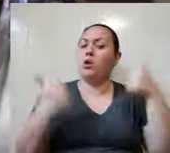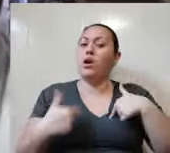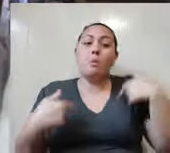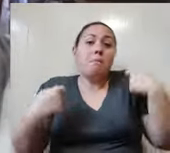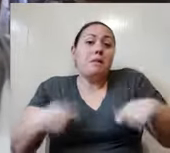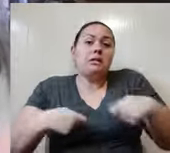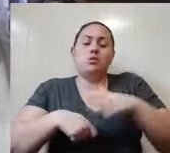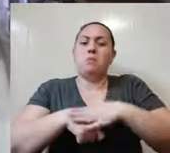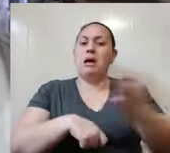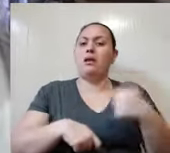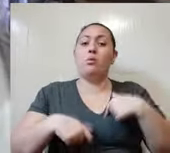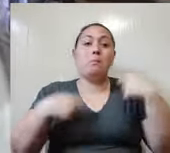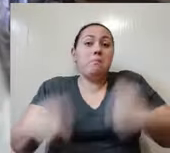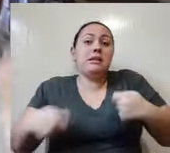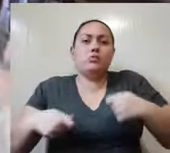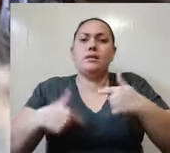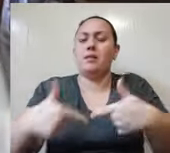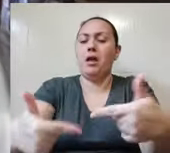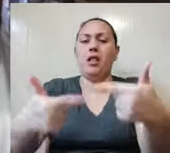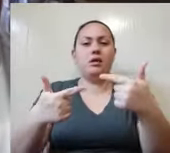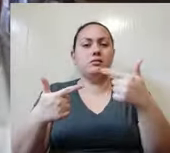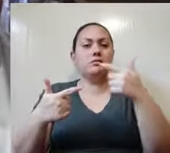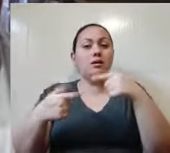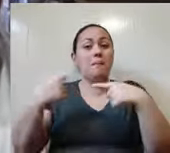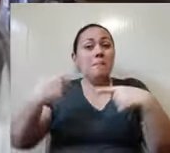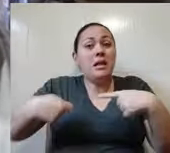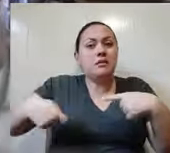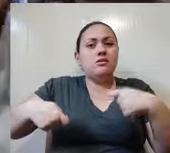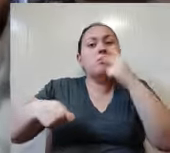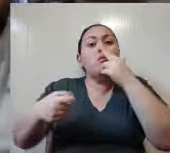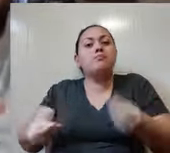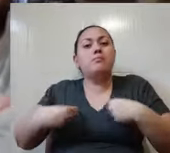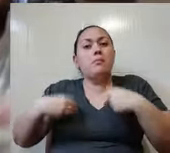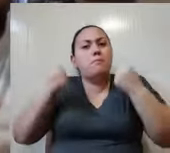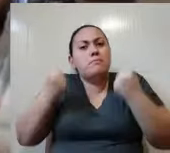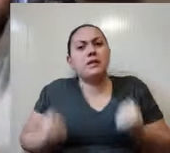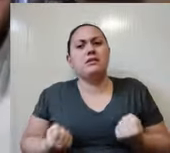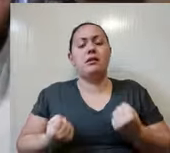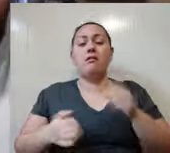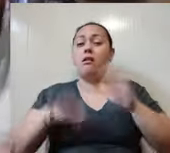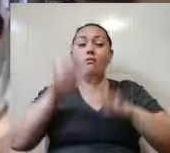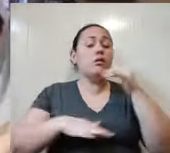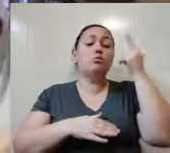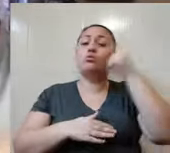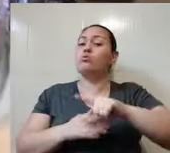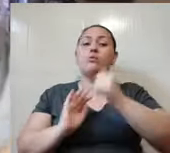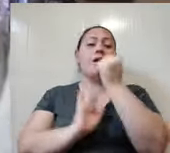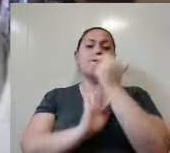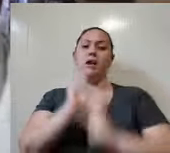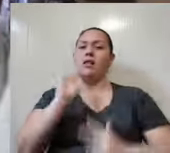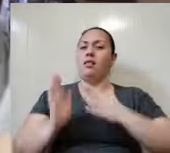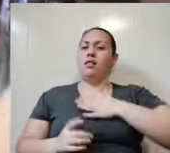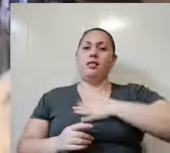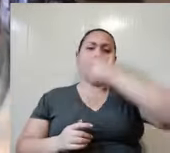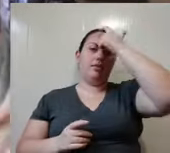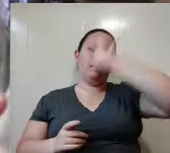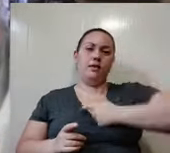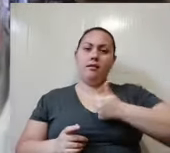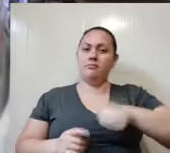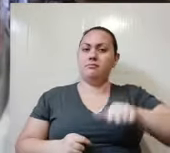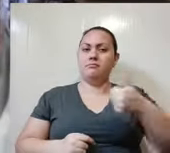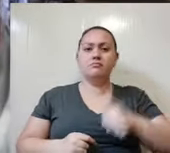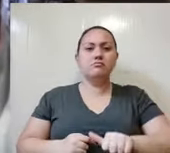dar conta. E isso acaba sendo uma carga muito grande, principalmente porque às vezes a gente não consegue nem fazer uma análise adequada de como é que